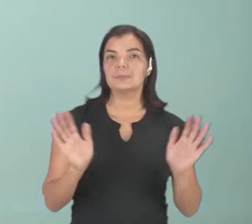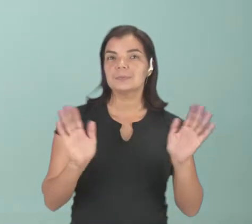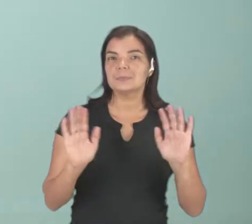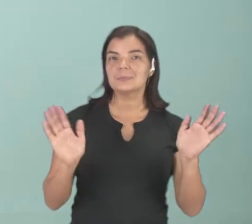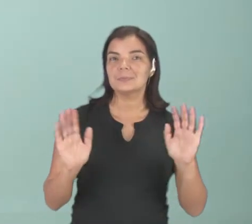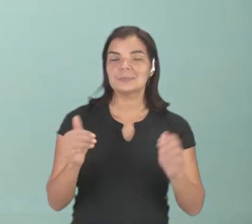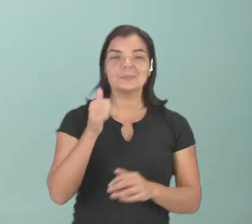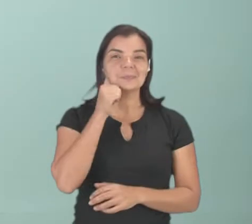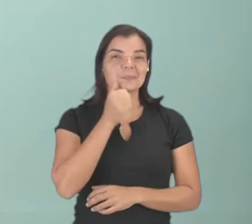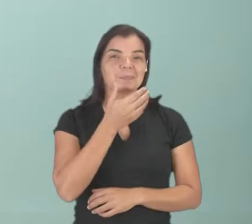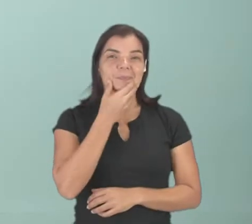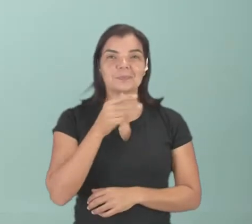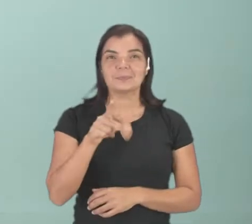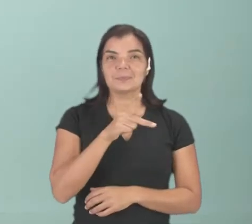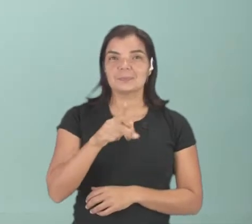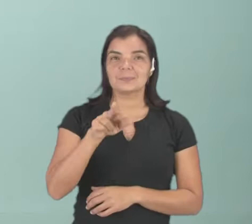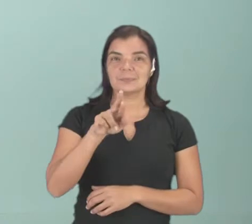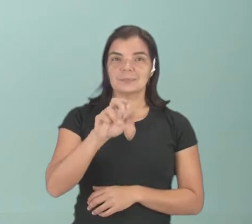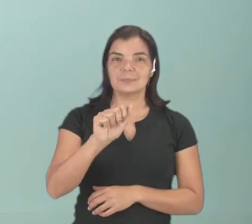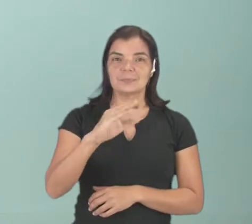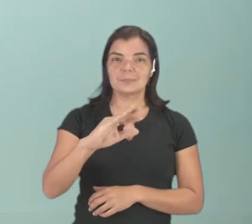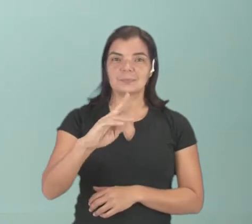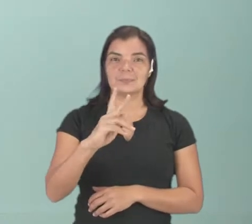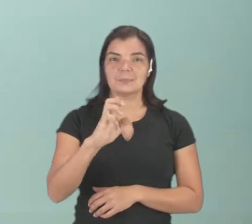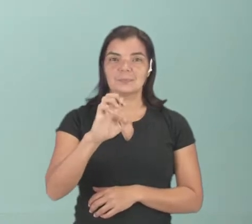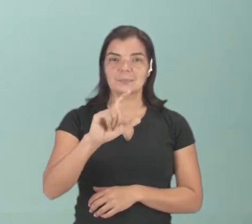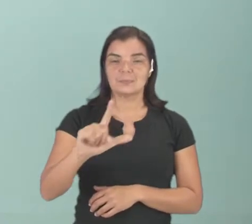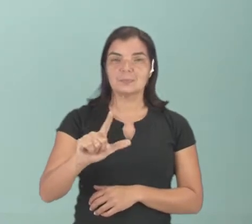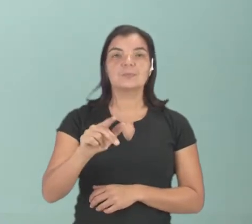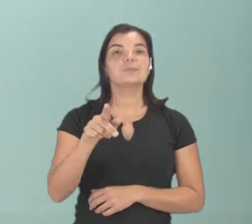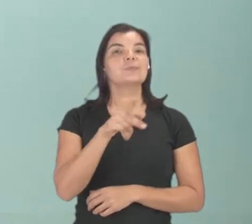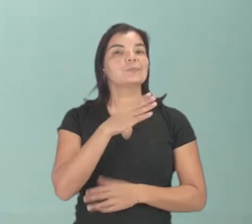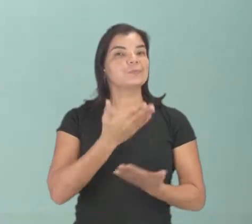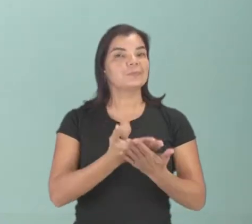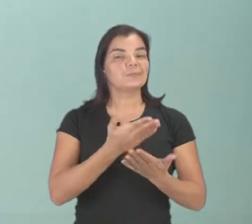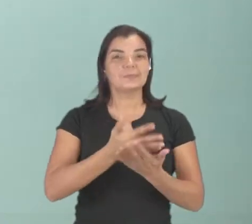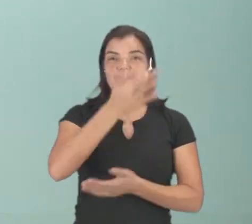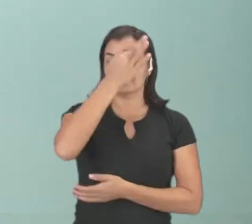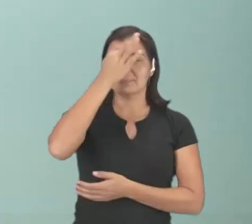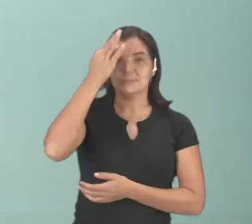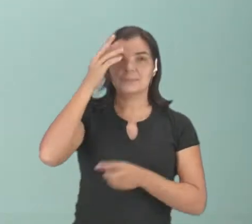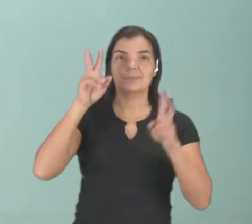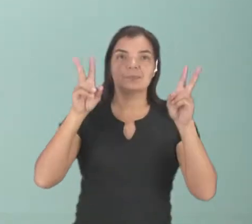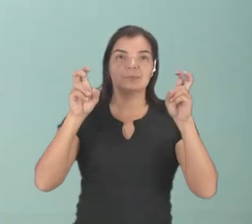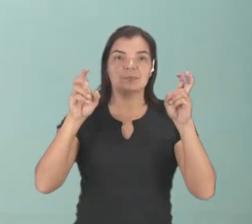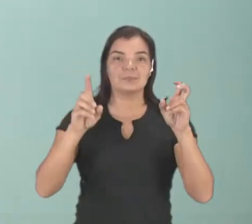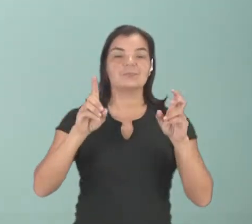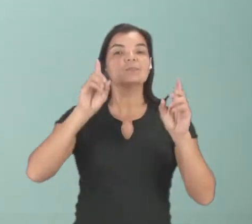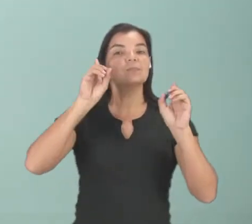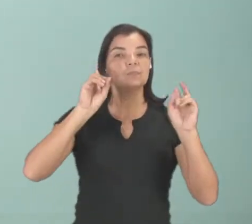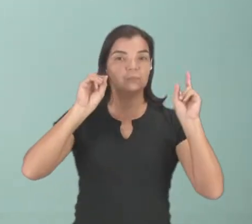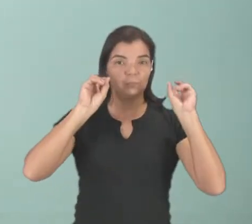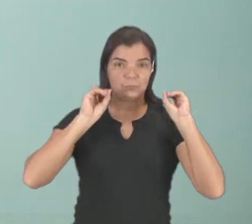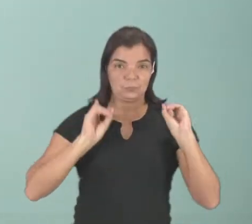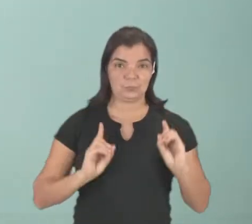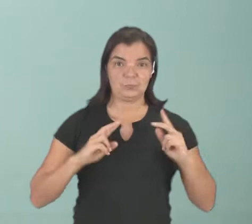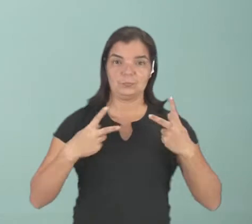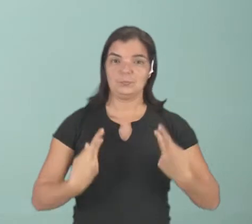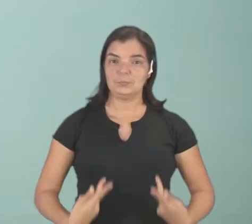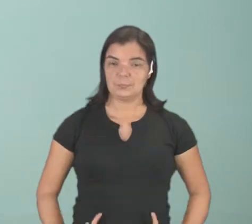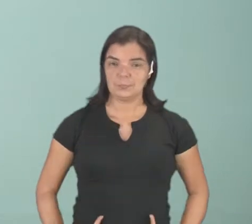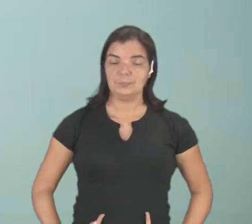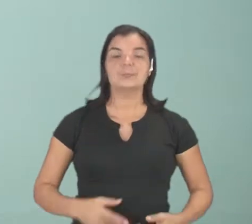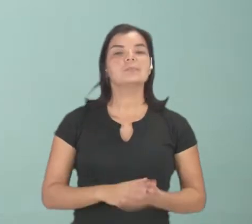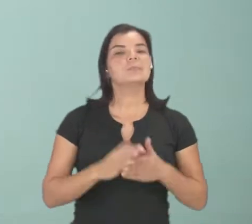Olá, meninos e meninas, professora Raquel, mais uma aula de filosofia e hoje o nosso tema é direitos humanos. Vamos